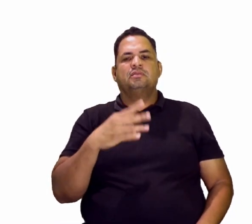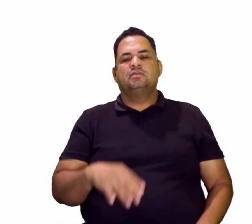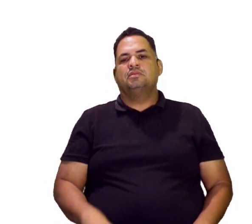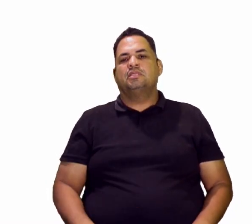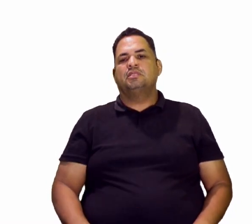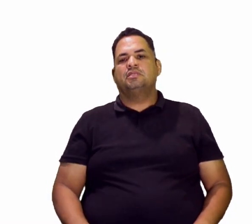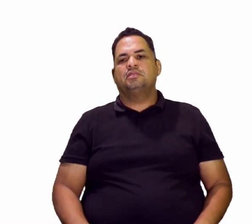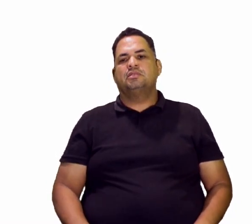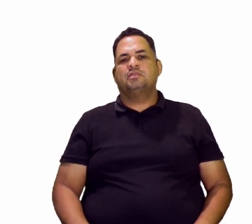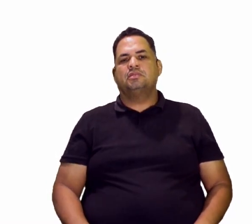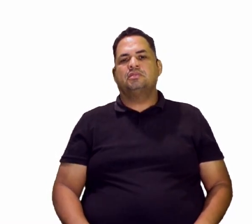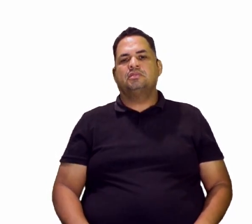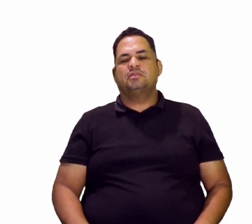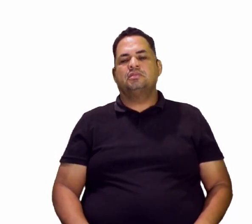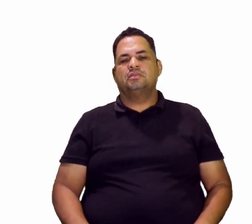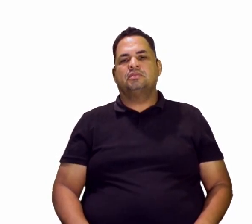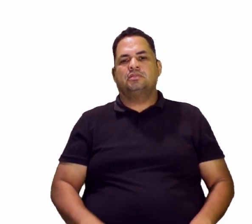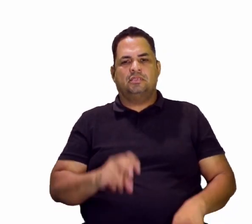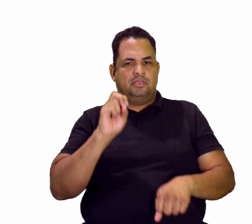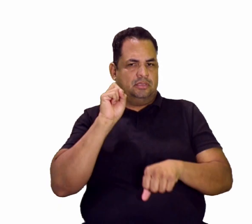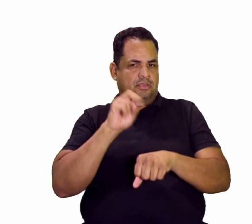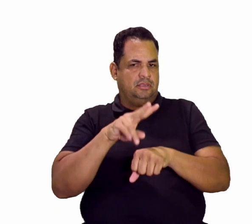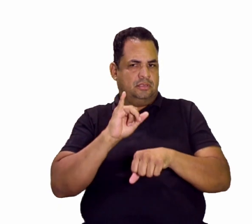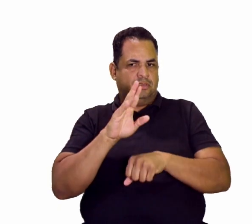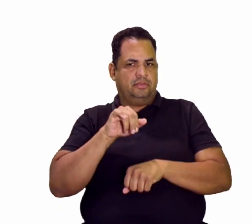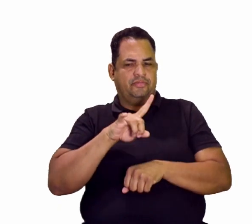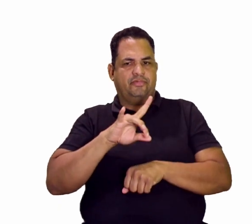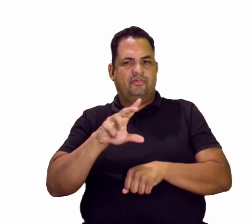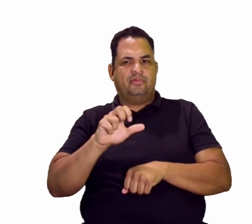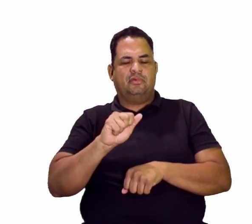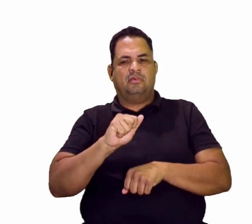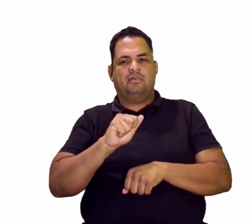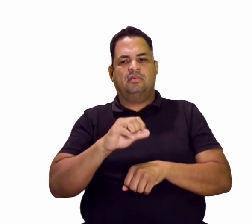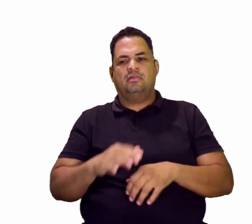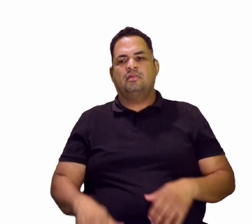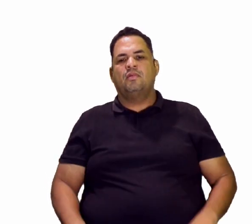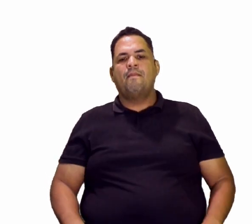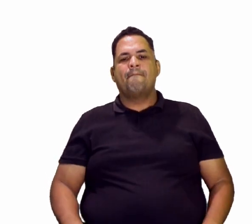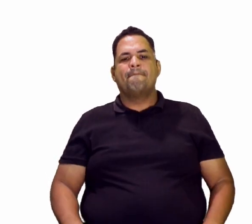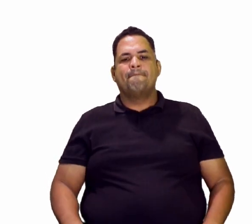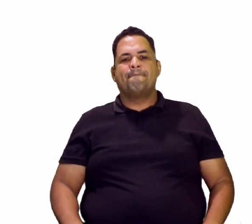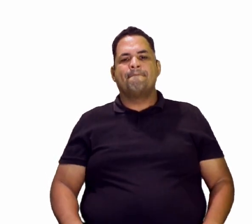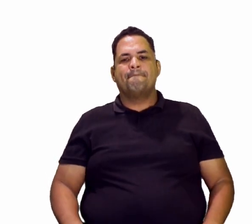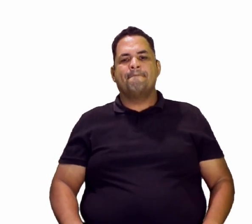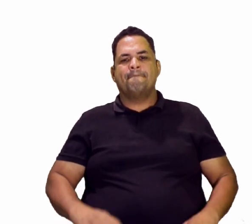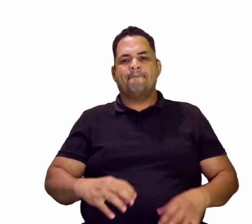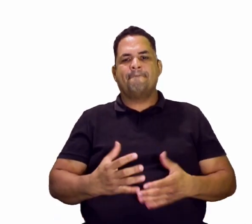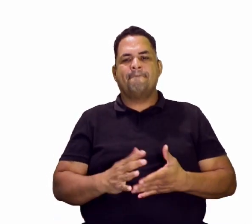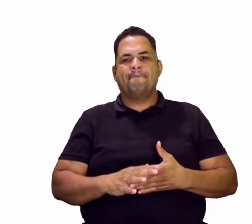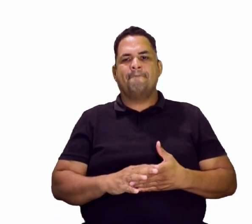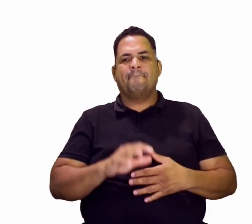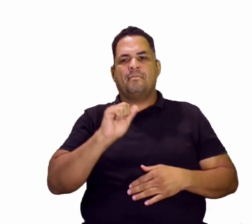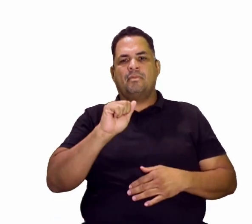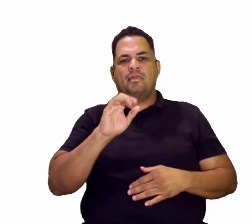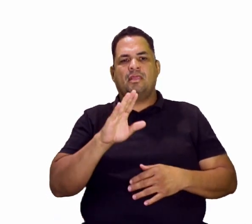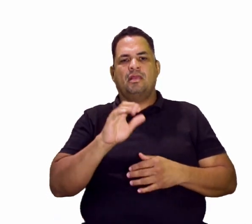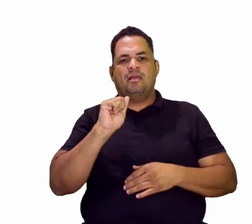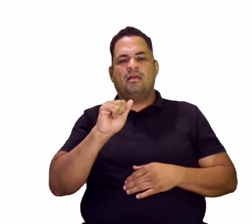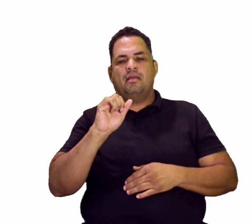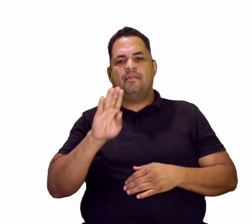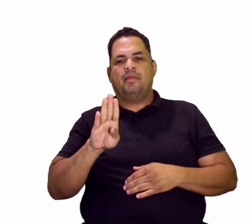influenza, que é A, B e C. Os vírus influenza A e B